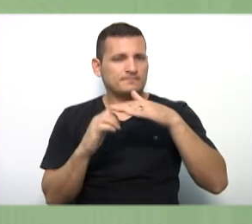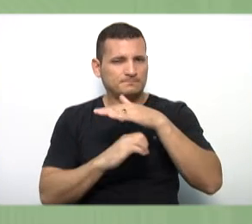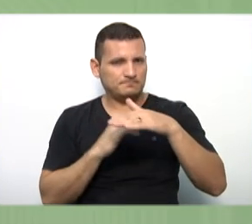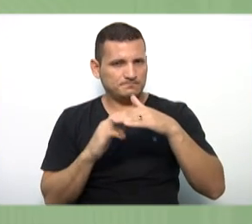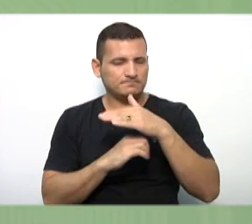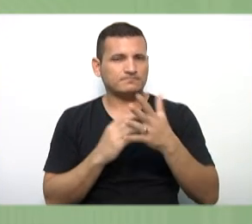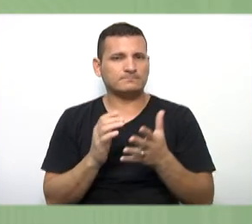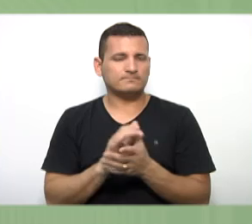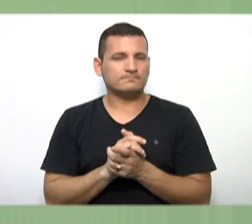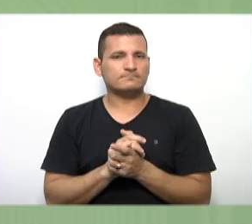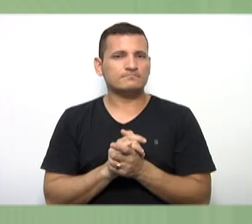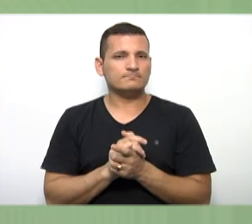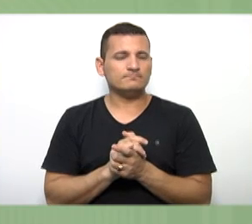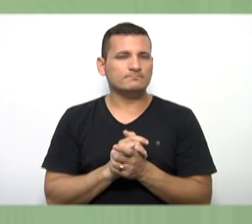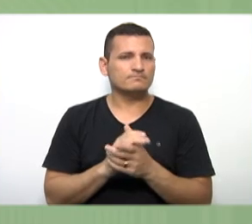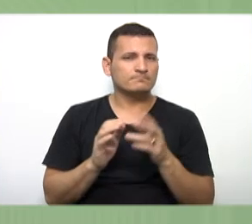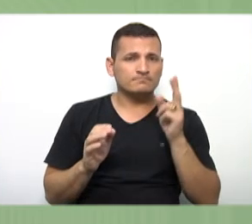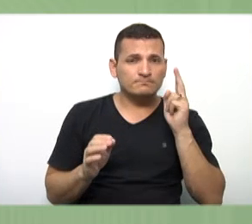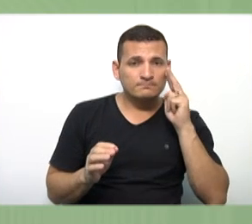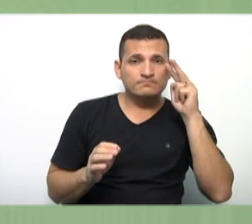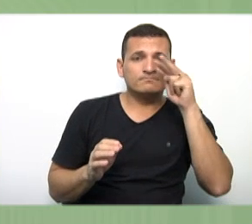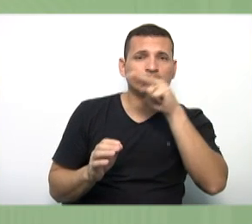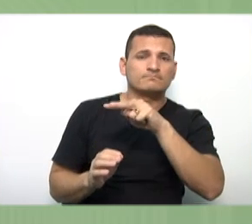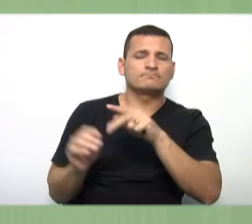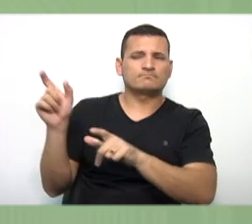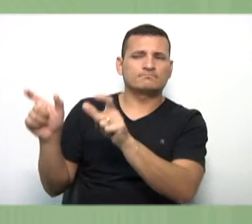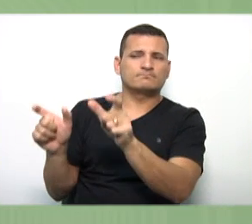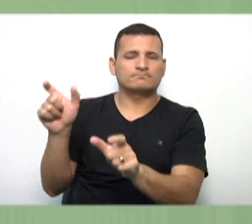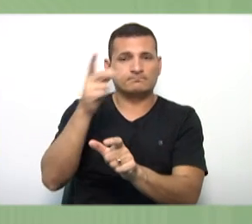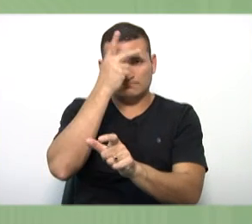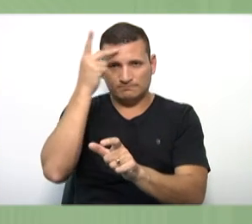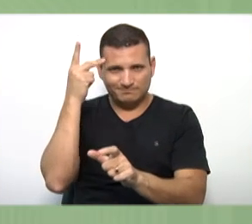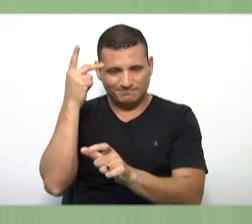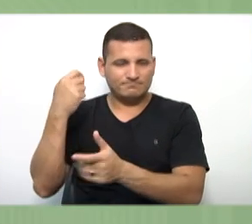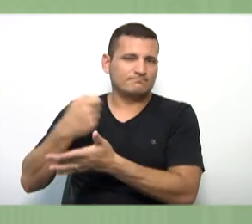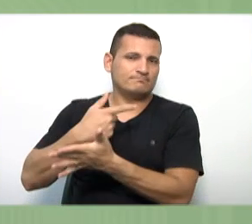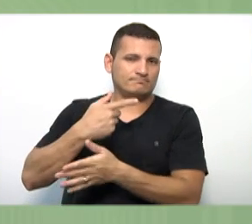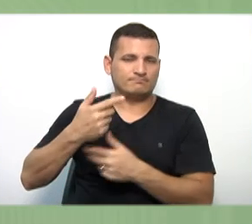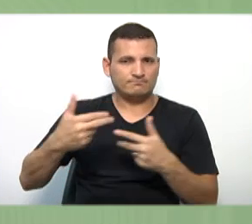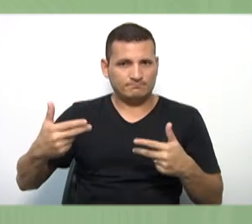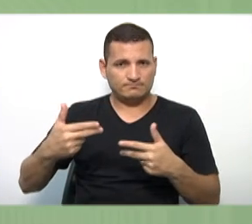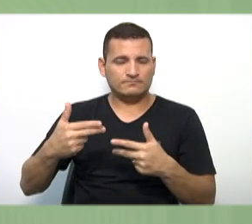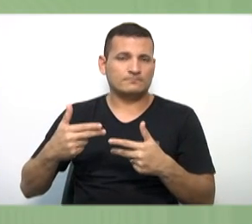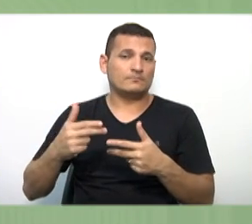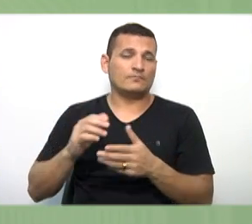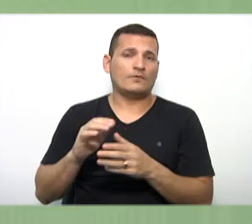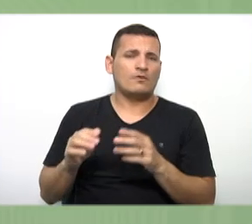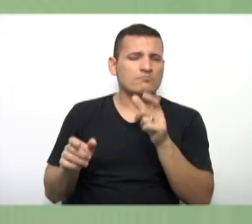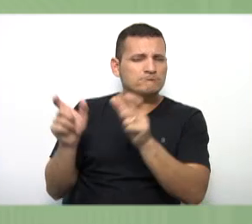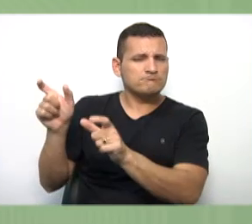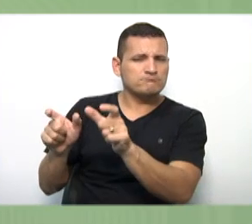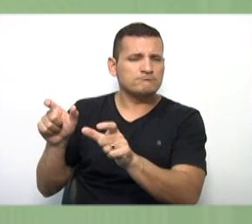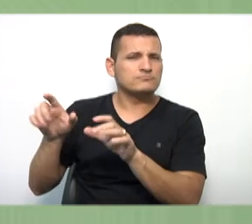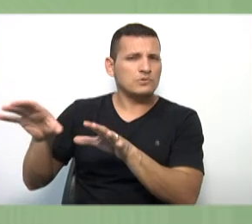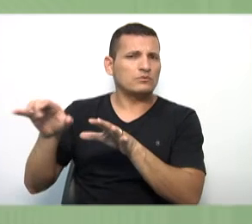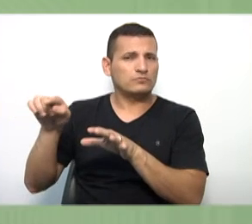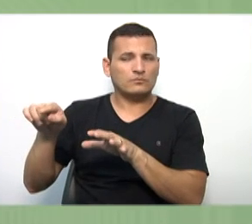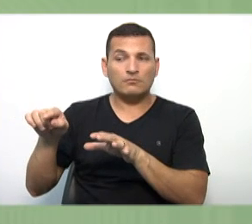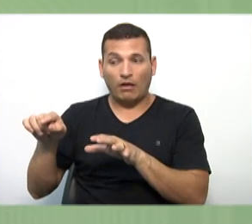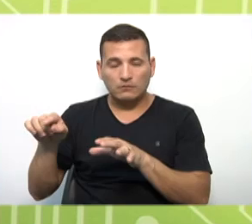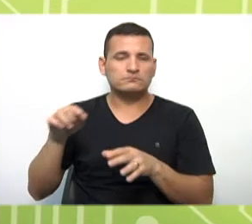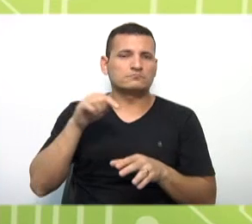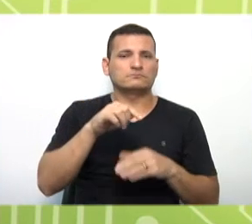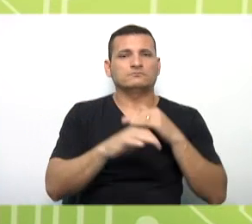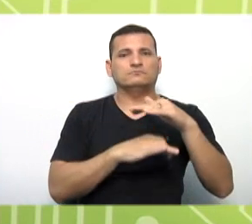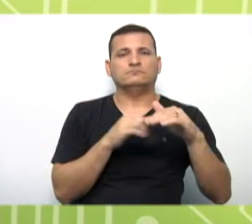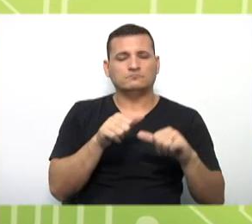elas olharem o comportamento do seu consumidor e aí a partir daí do comportamento do consumidor ela traçar novas